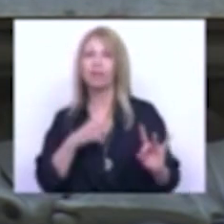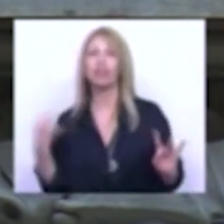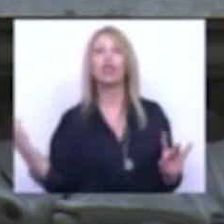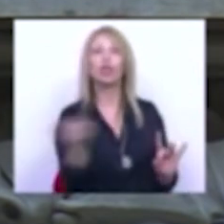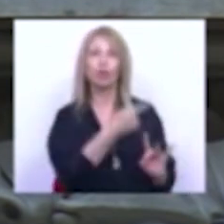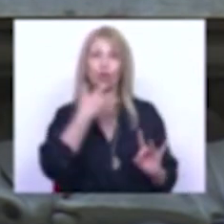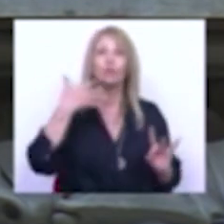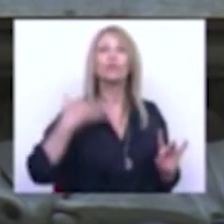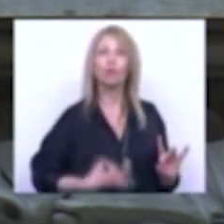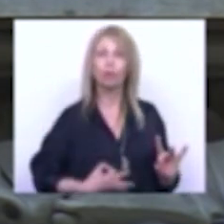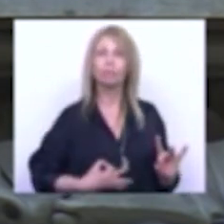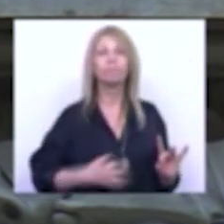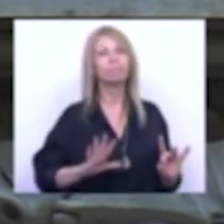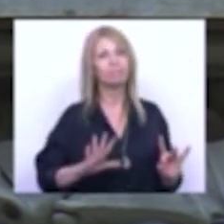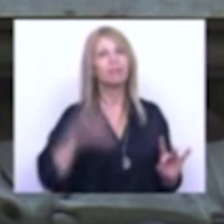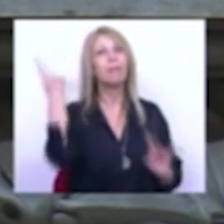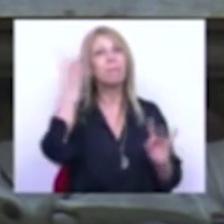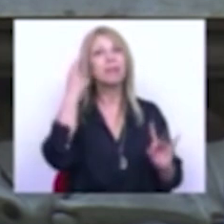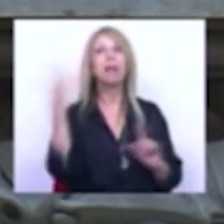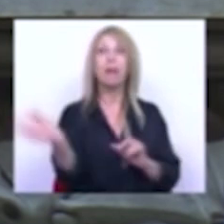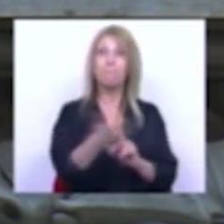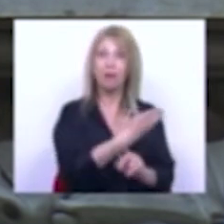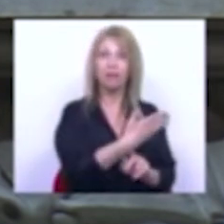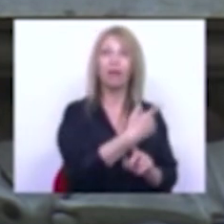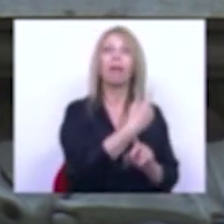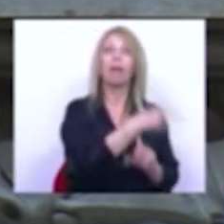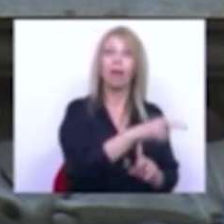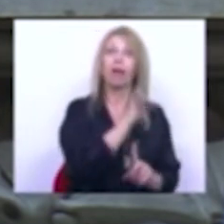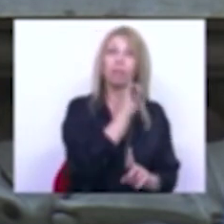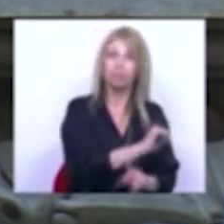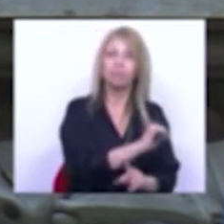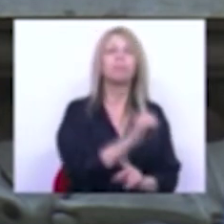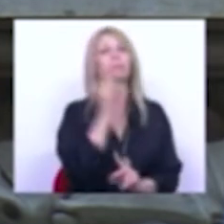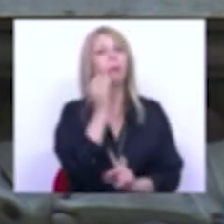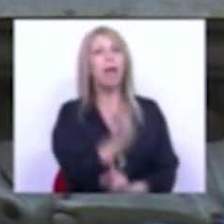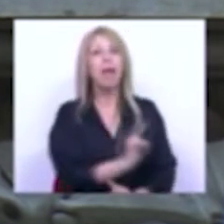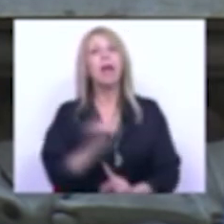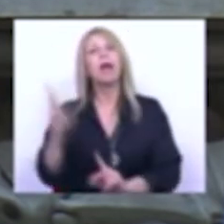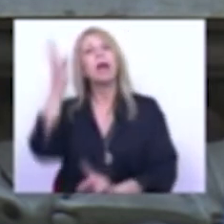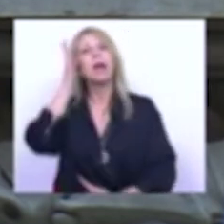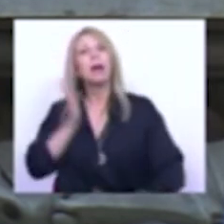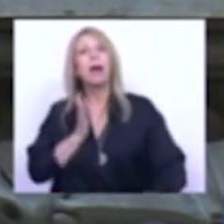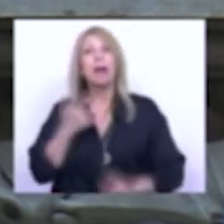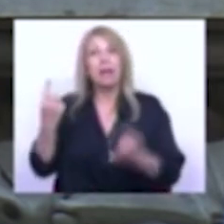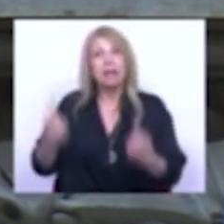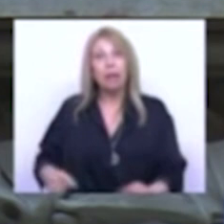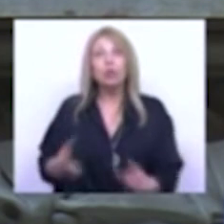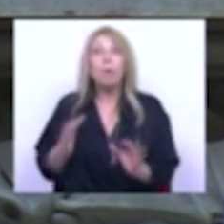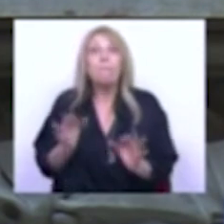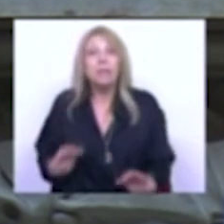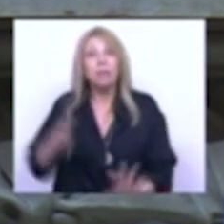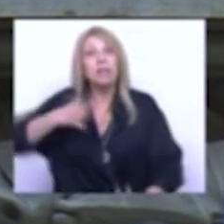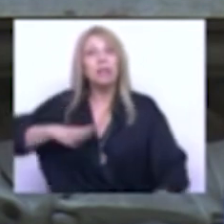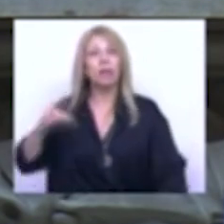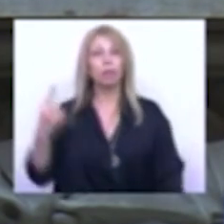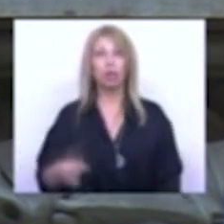como pátria que somos, nas Forças Armadas que temos, nas que queremos ter e nas que precisamos de ter. Como desafio de